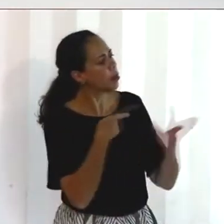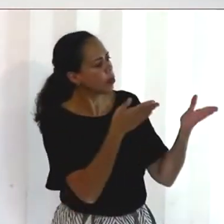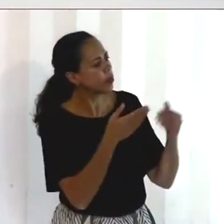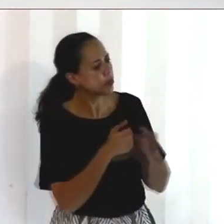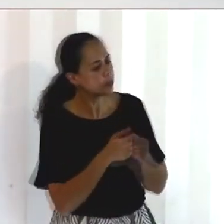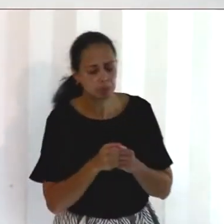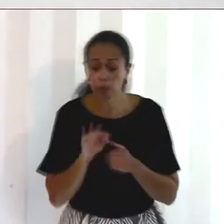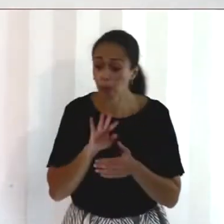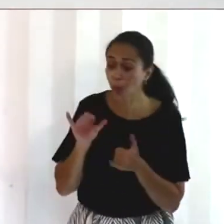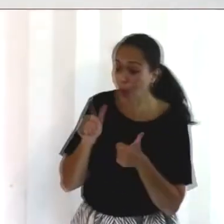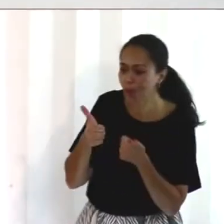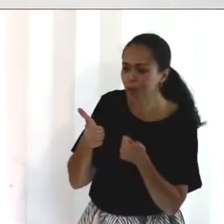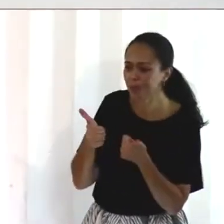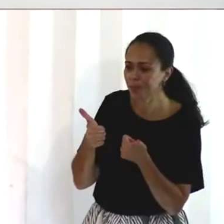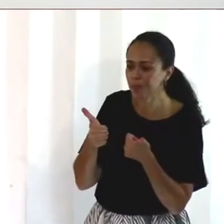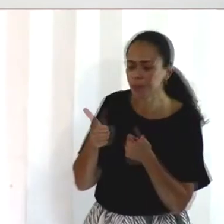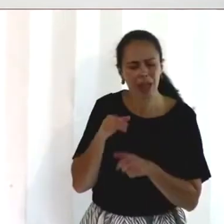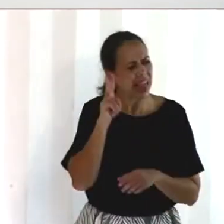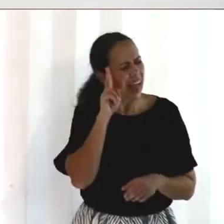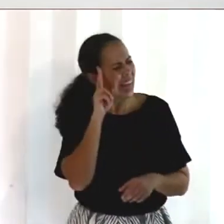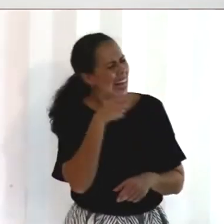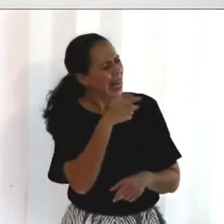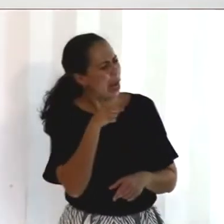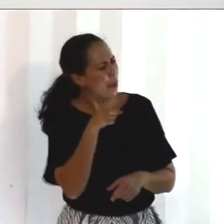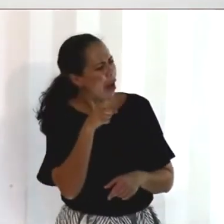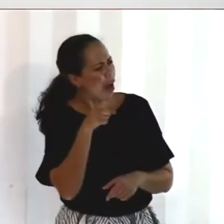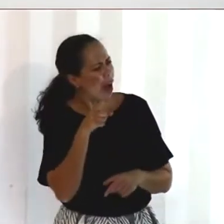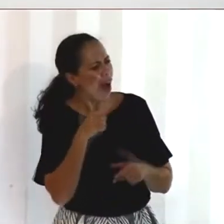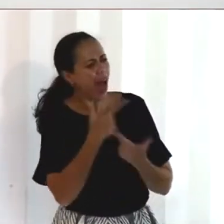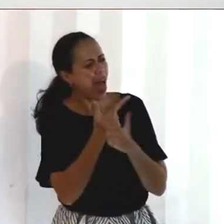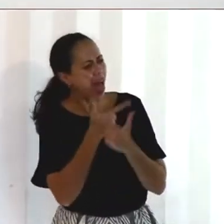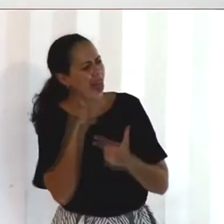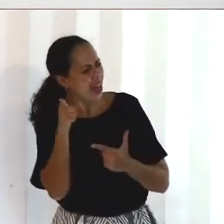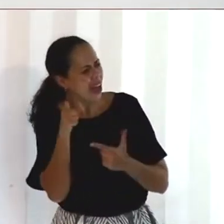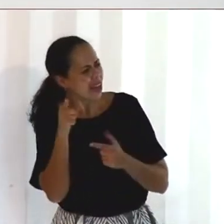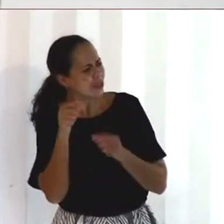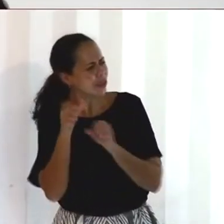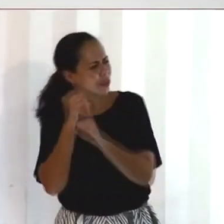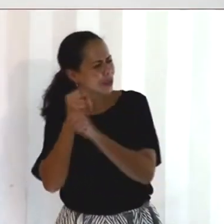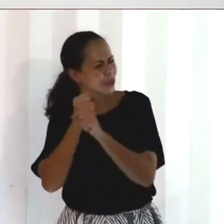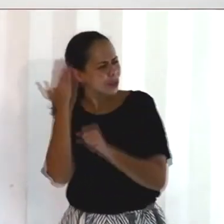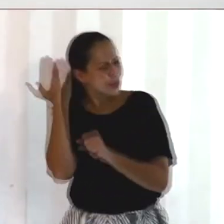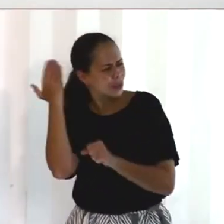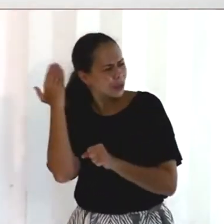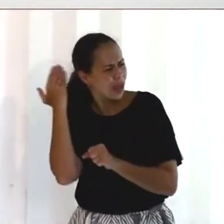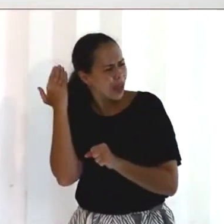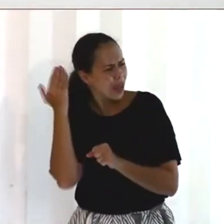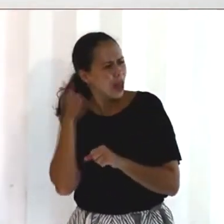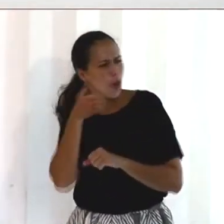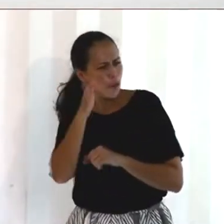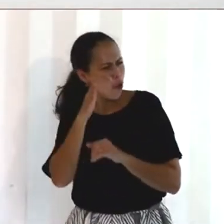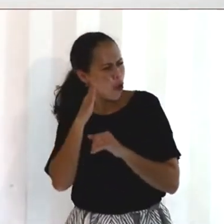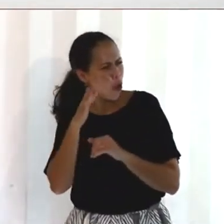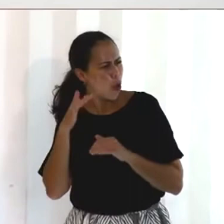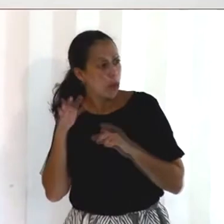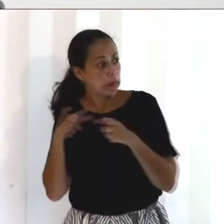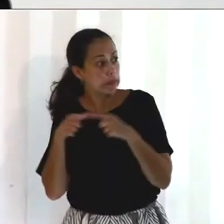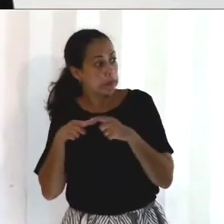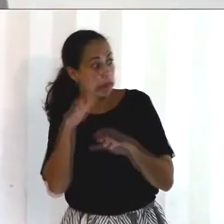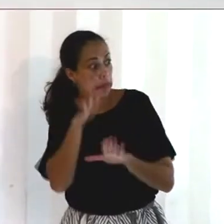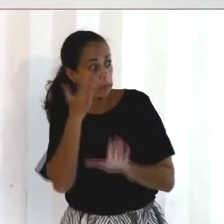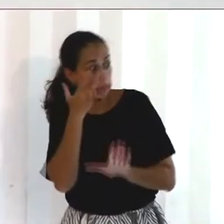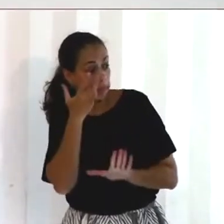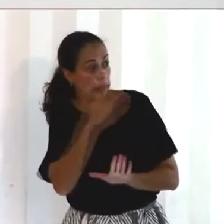vocês naquela noite, é crente hoje. Um dia eu estava chegando, enfim, foi se encontrar com ele, e ele estava